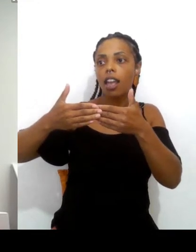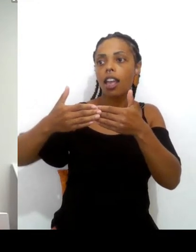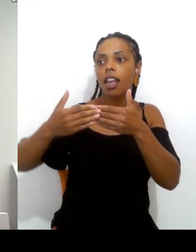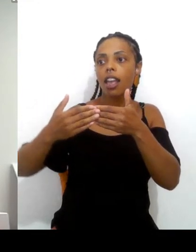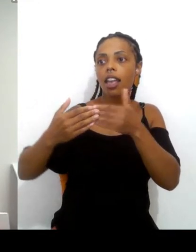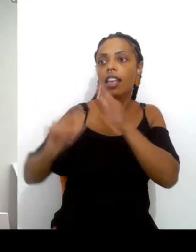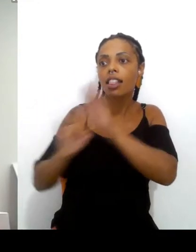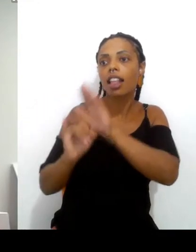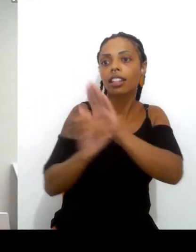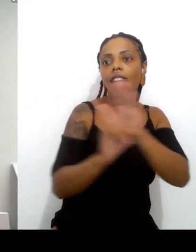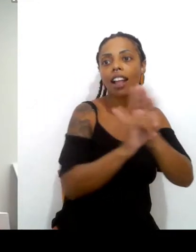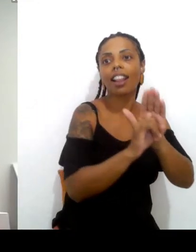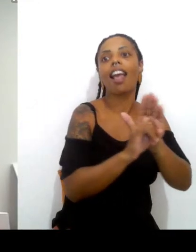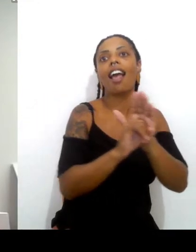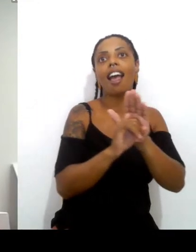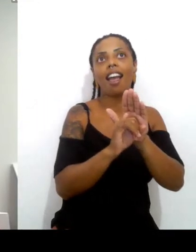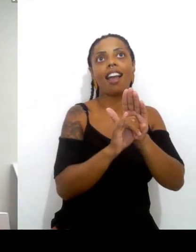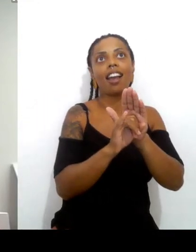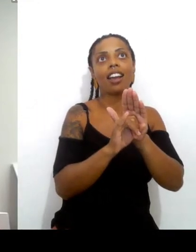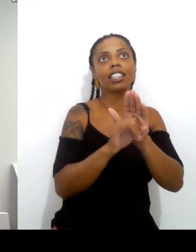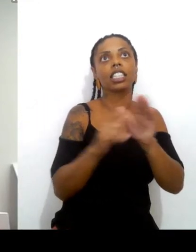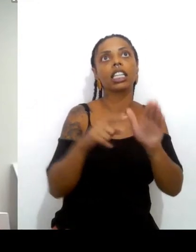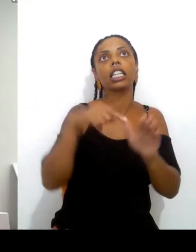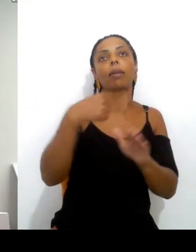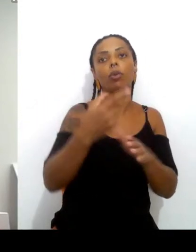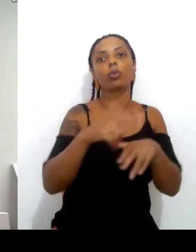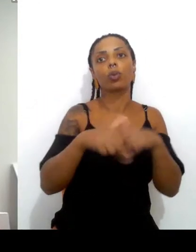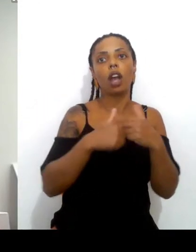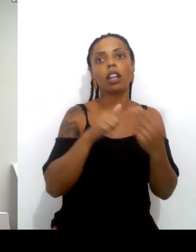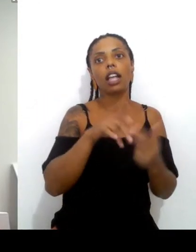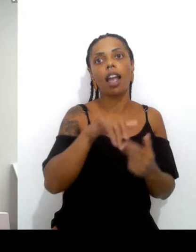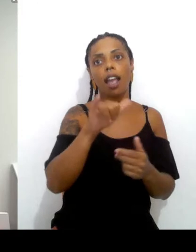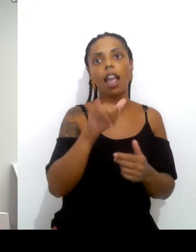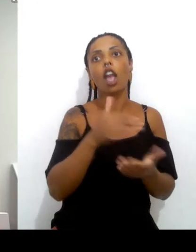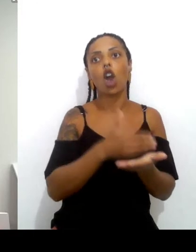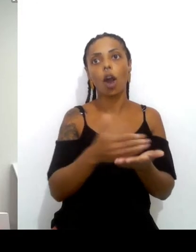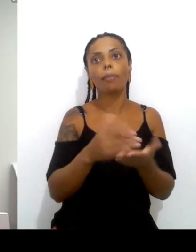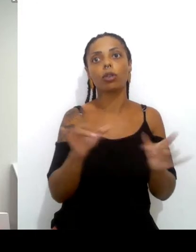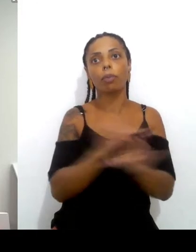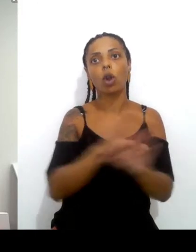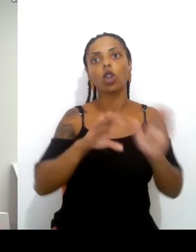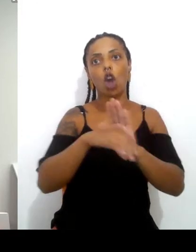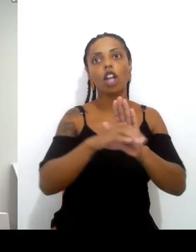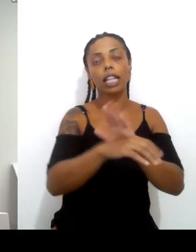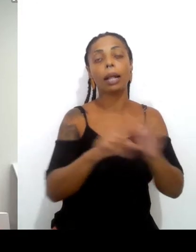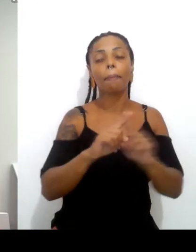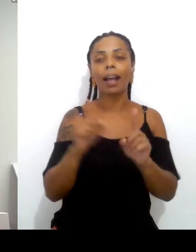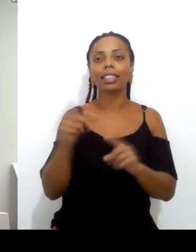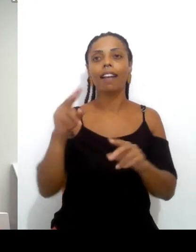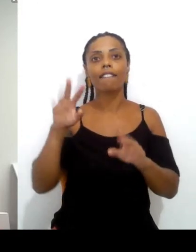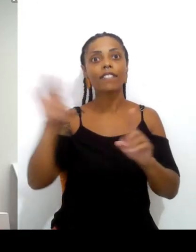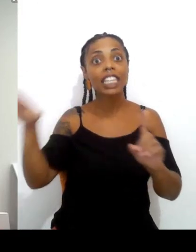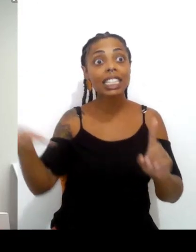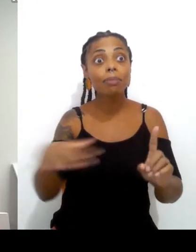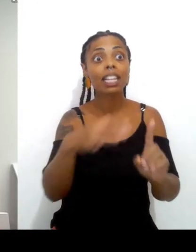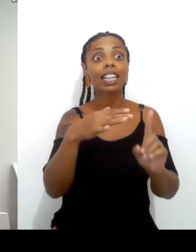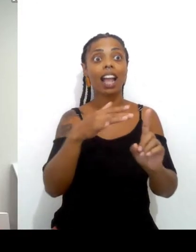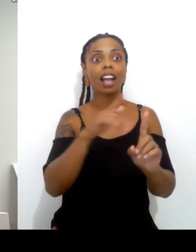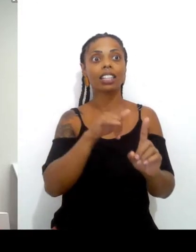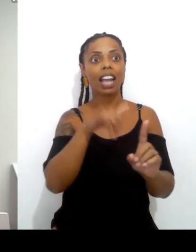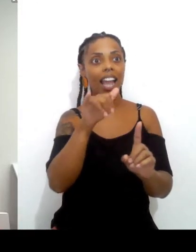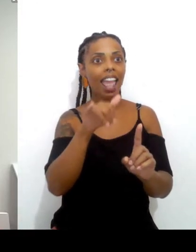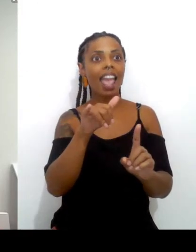de acordo com a visão gay e essa visibilidade demandada pela cultura gay não fazia parte da sua prática